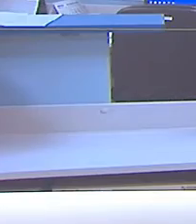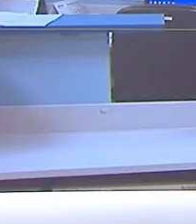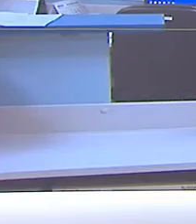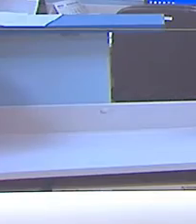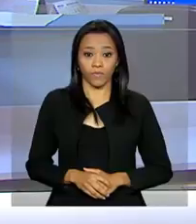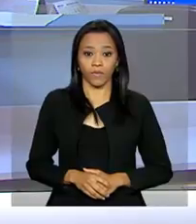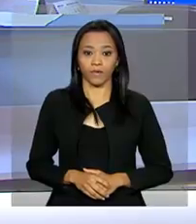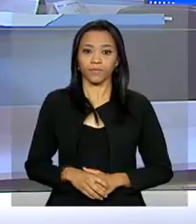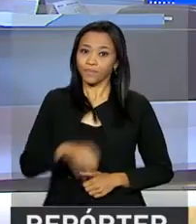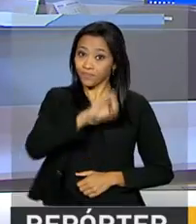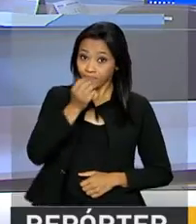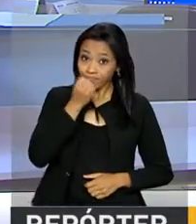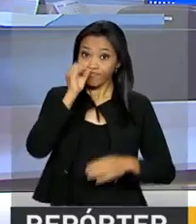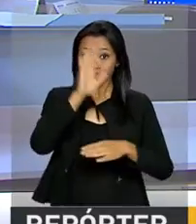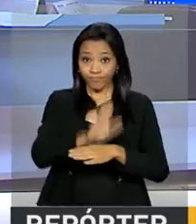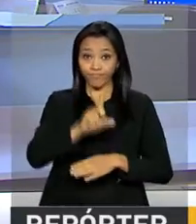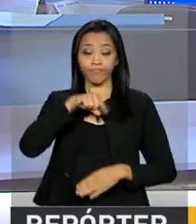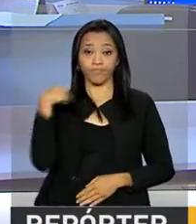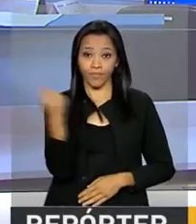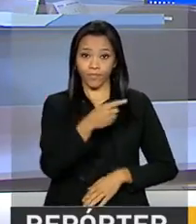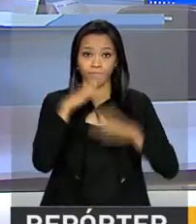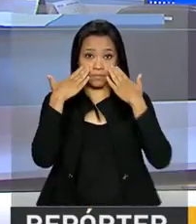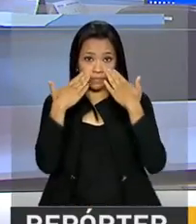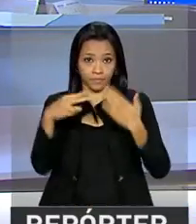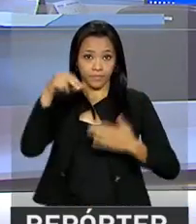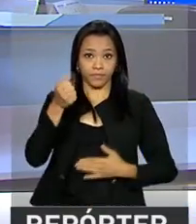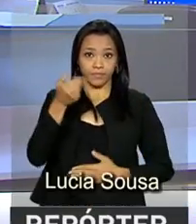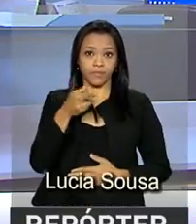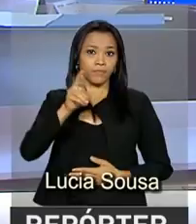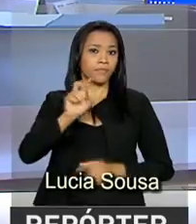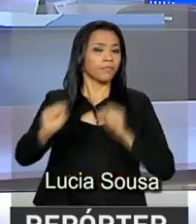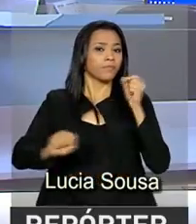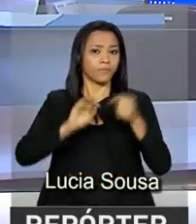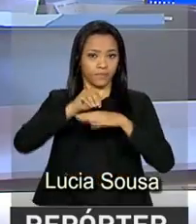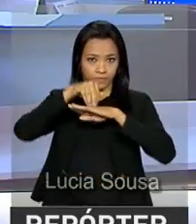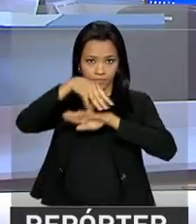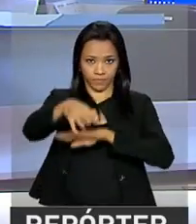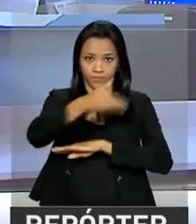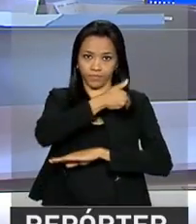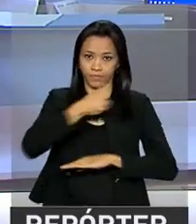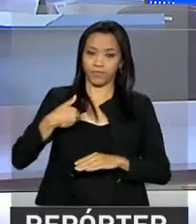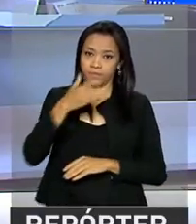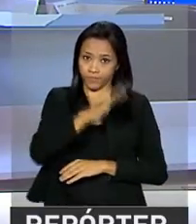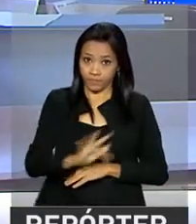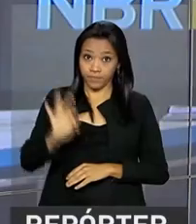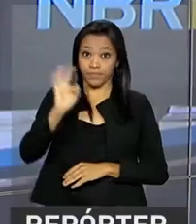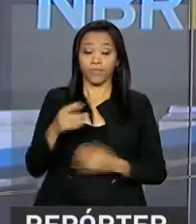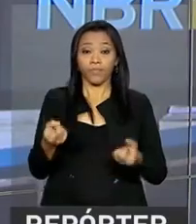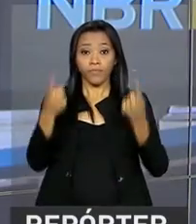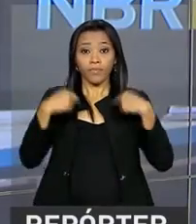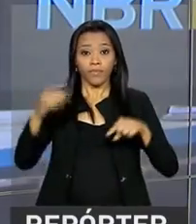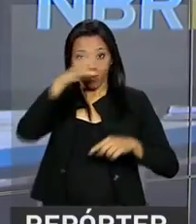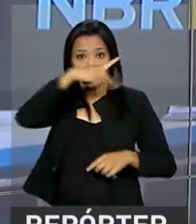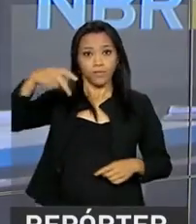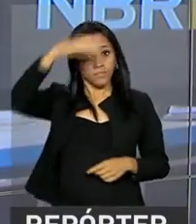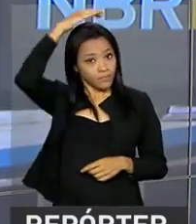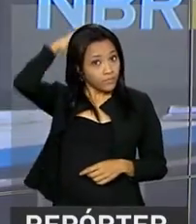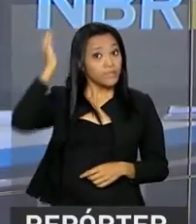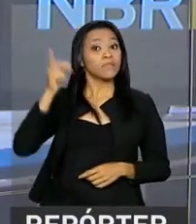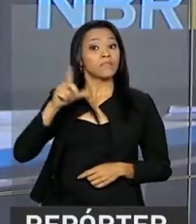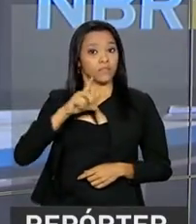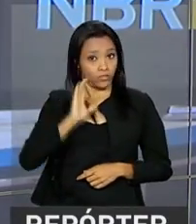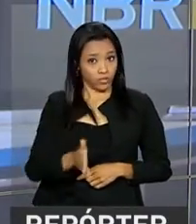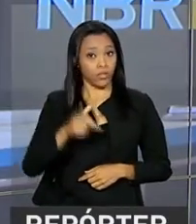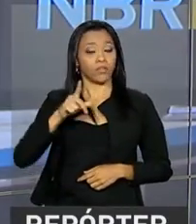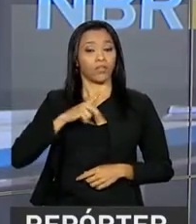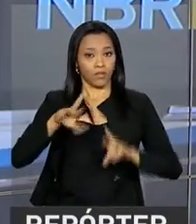olá boa tarde estamos de volta com o repórter nbr e as notícias do governo federal o presidente michel temer se reuniu